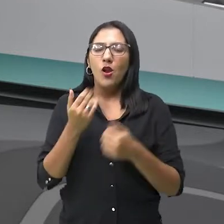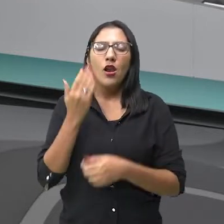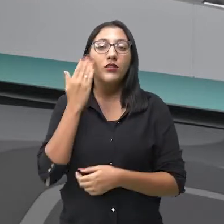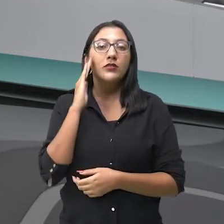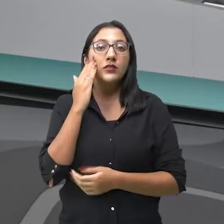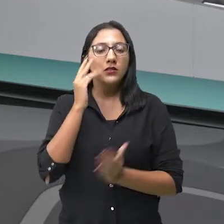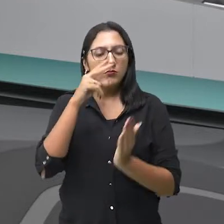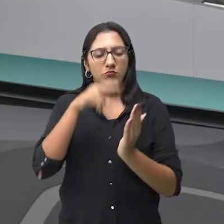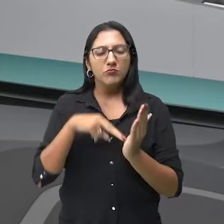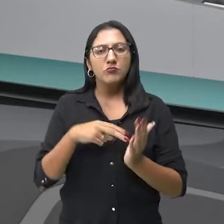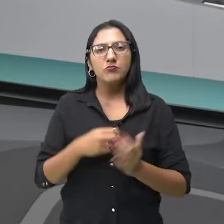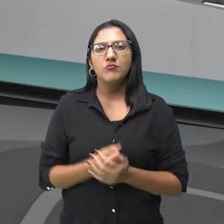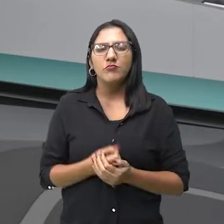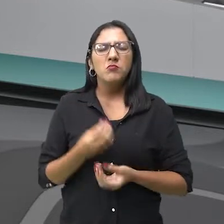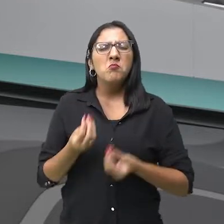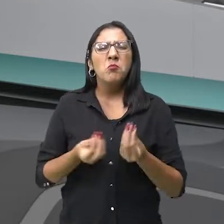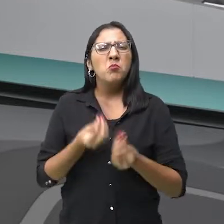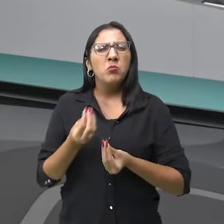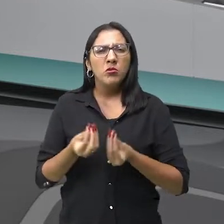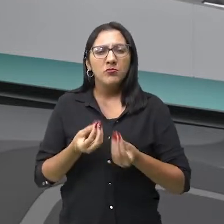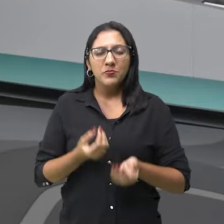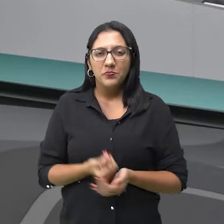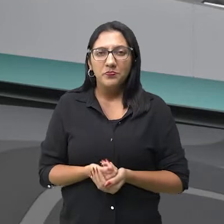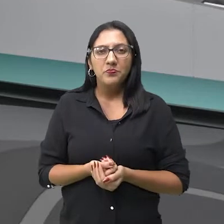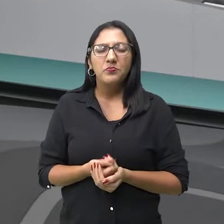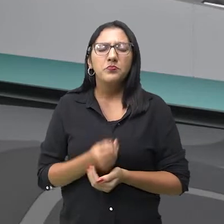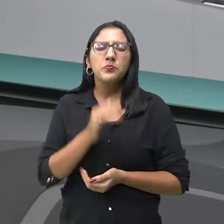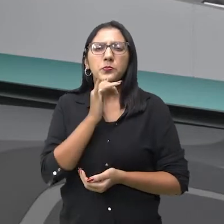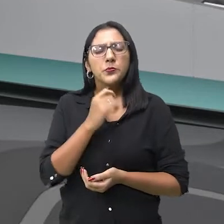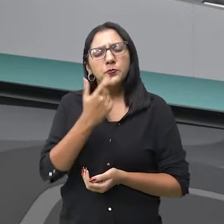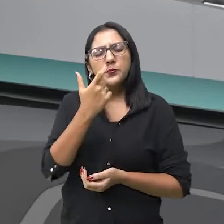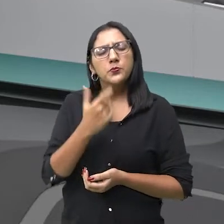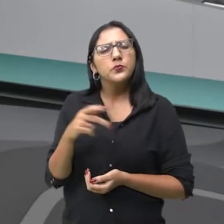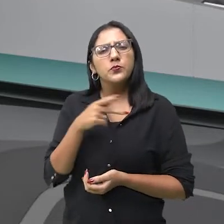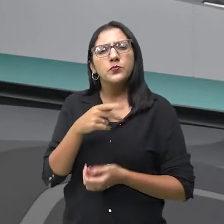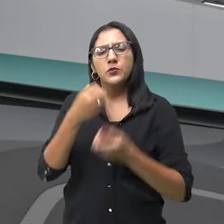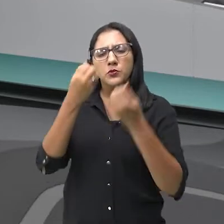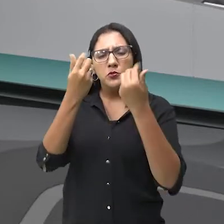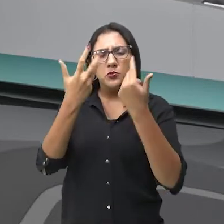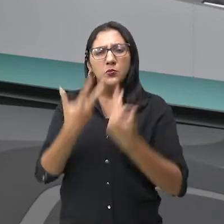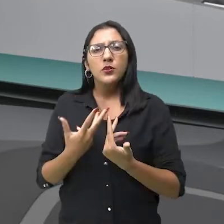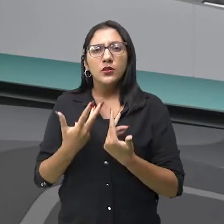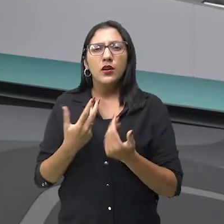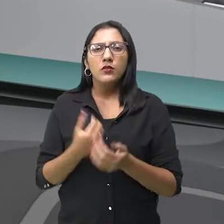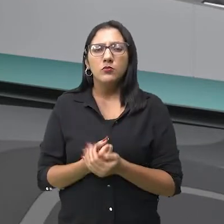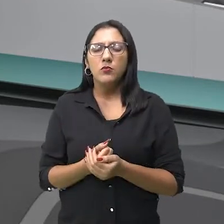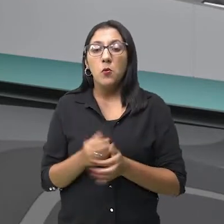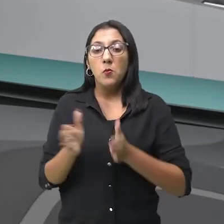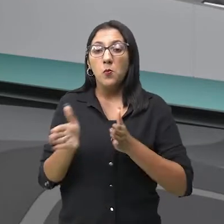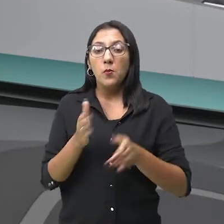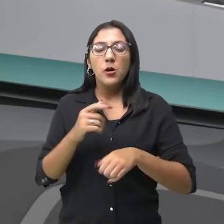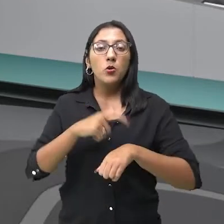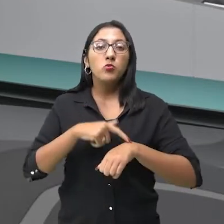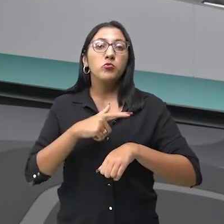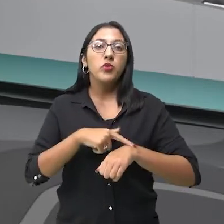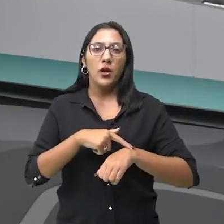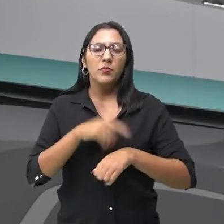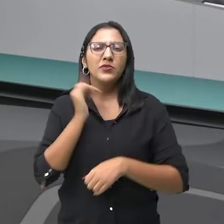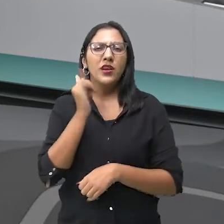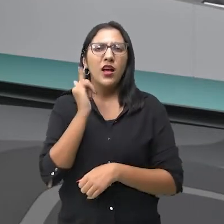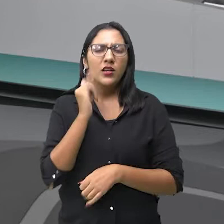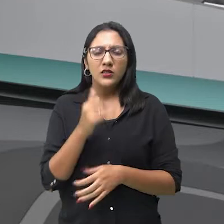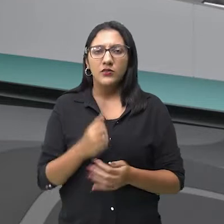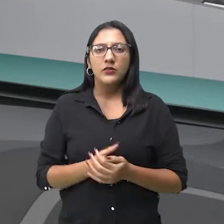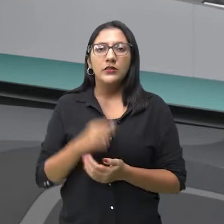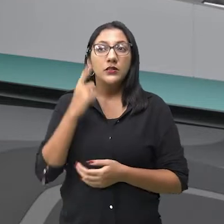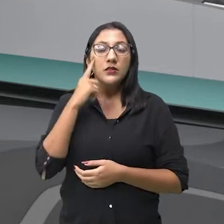maneira possível. Como assim? Ora, quando a professora fala para vocês sobre o tempo da narrativa, até então nós